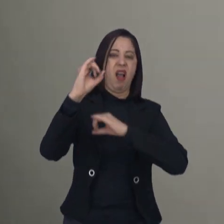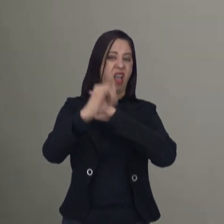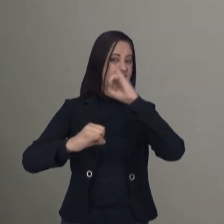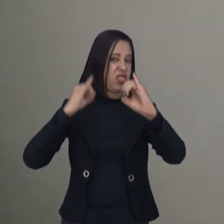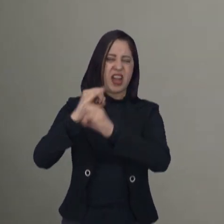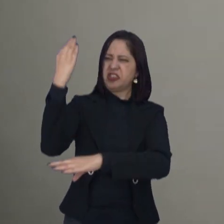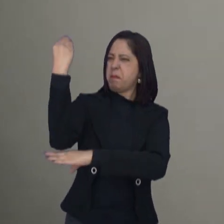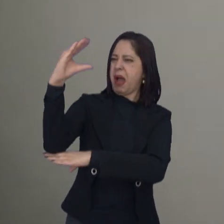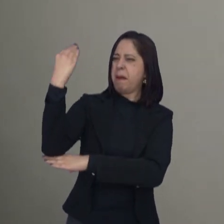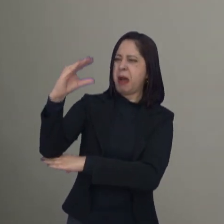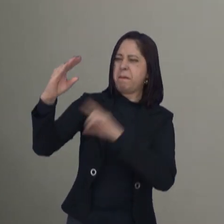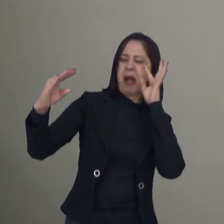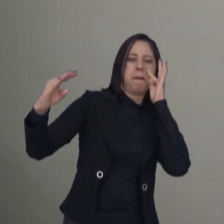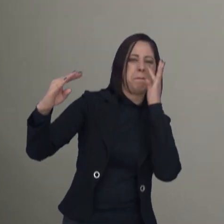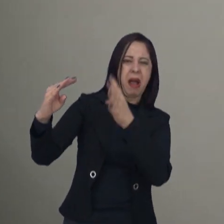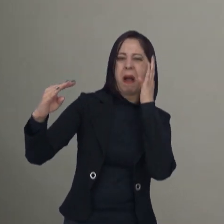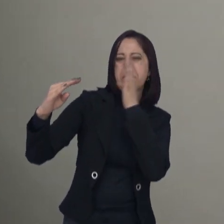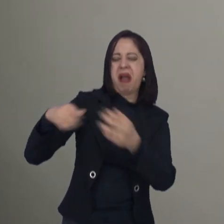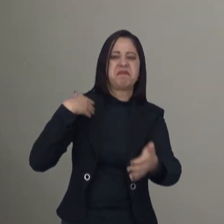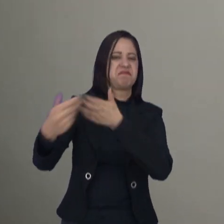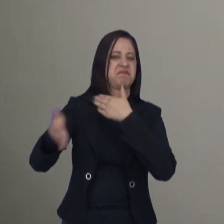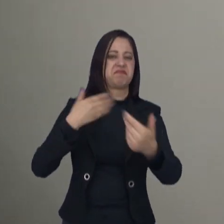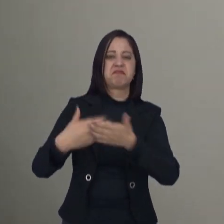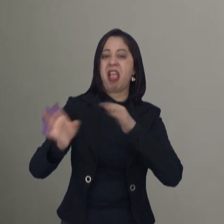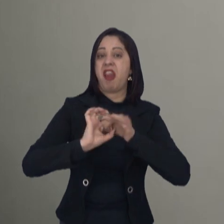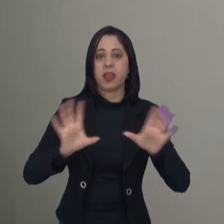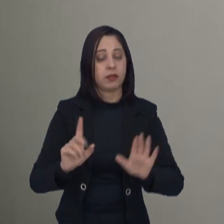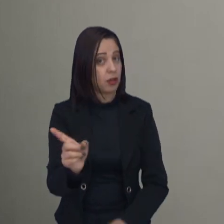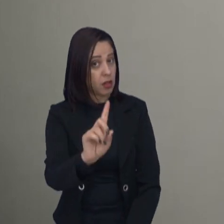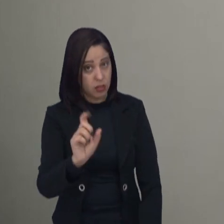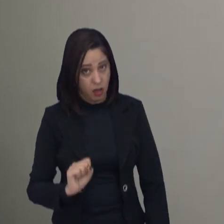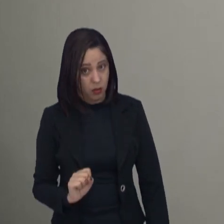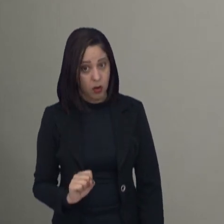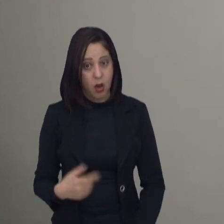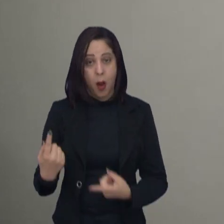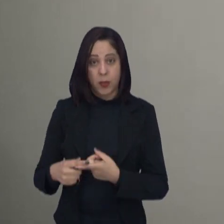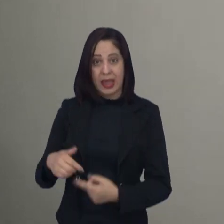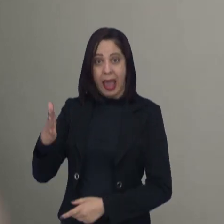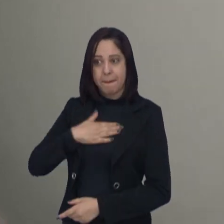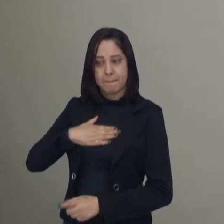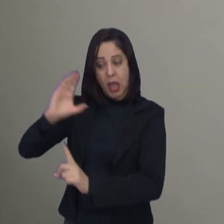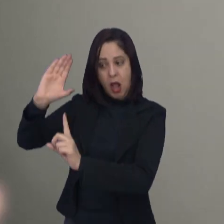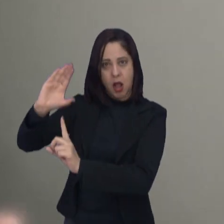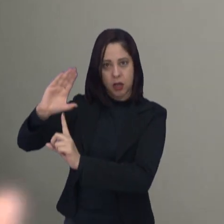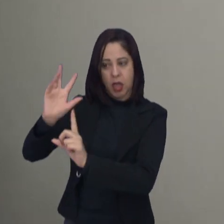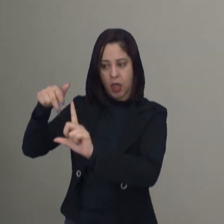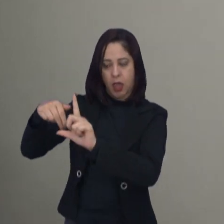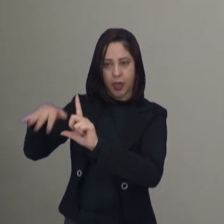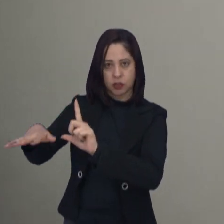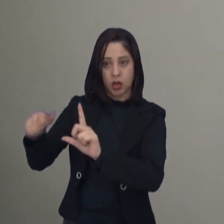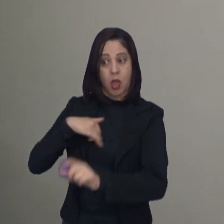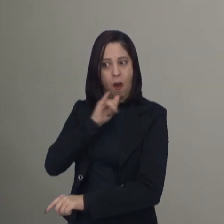internet, ninguém vai levar muito a sério, mas hoje eu trabalho incisivamente com as minhas clientes que a gente não deixa essas atitudes passarem